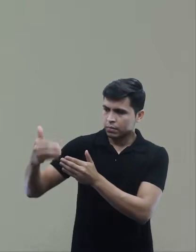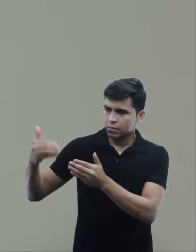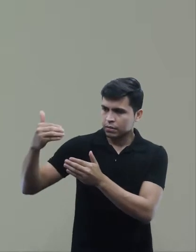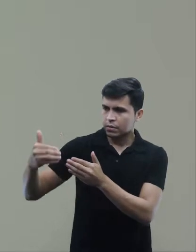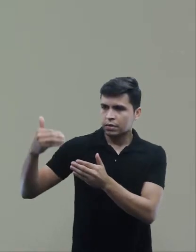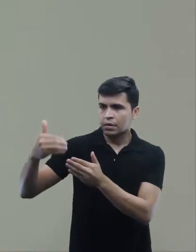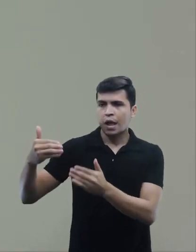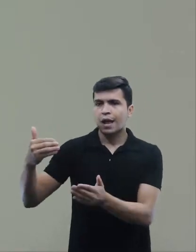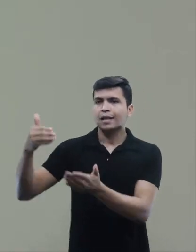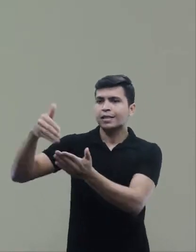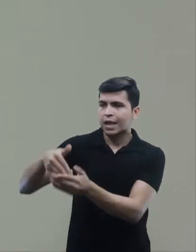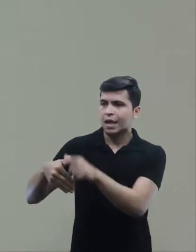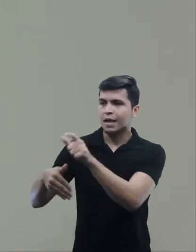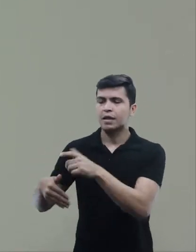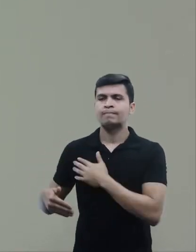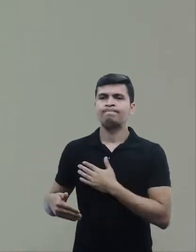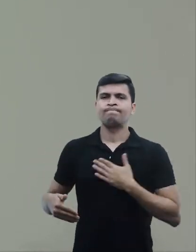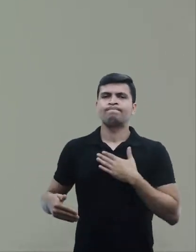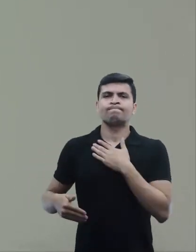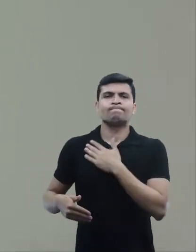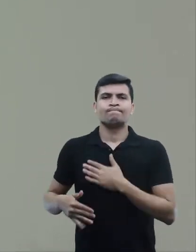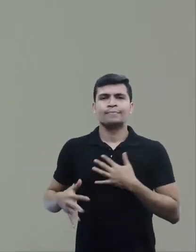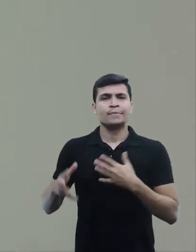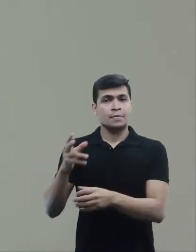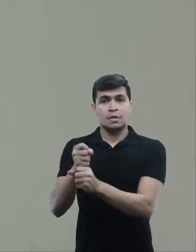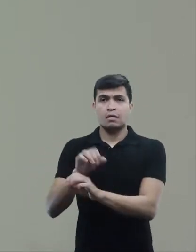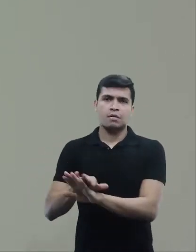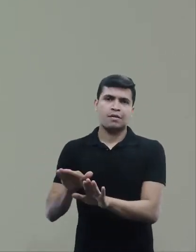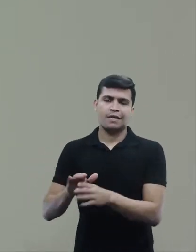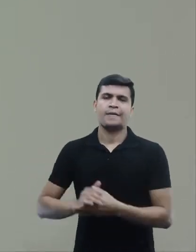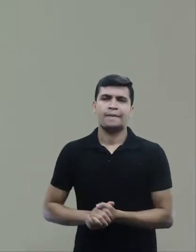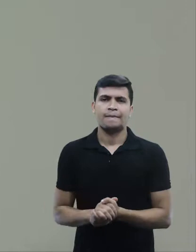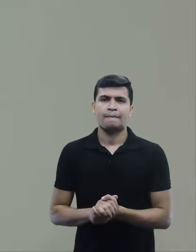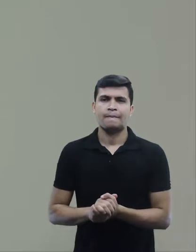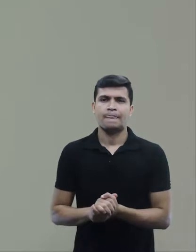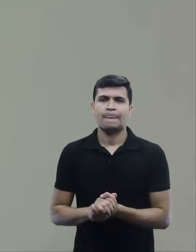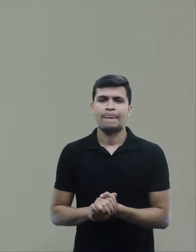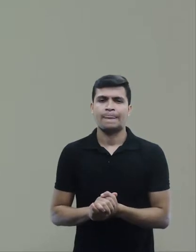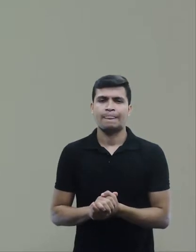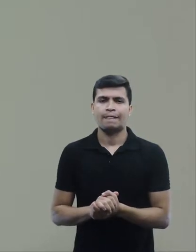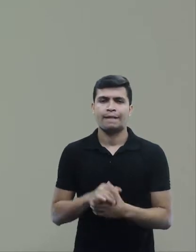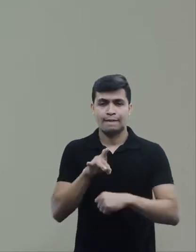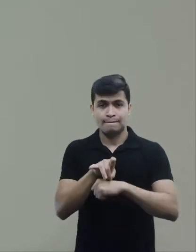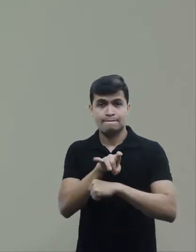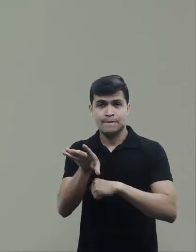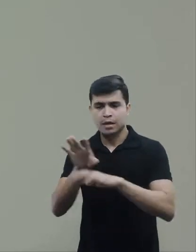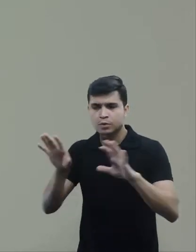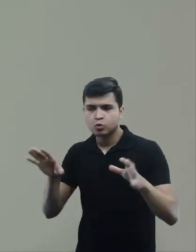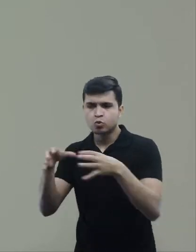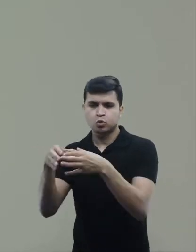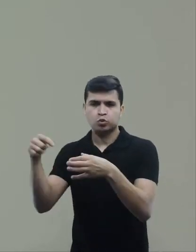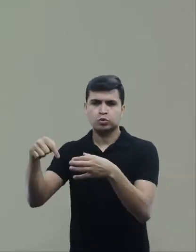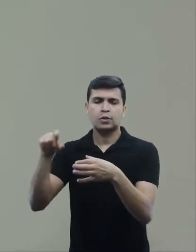construção, até que os atores envolvidos estejam satisfeitos com o resultado. O feedback coletivo